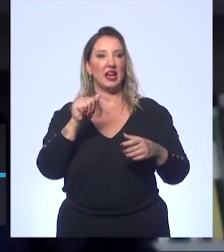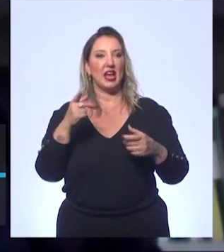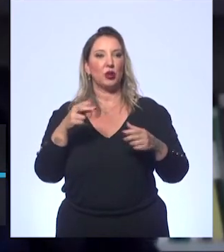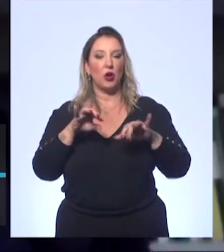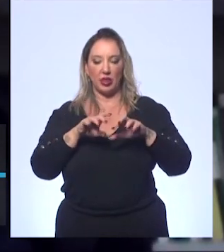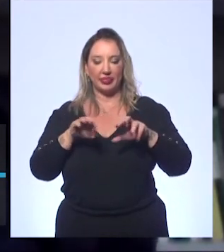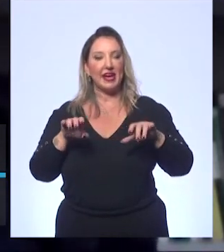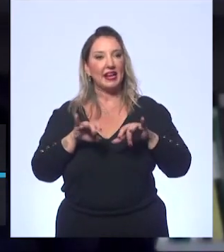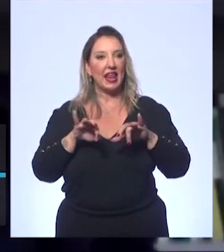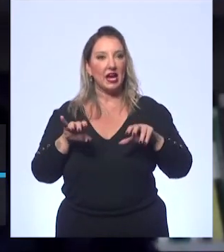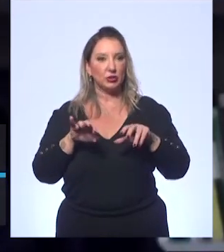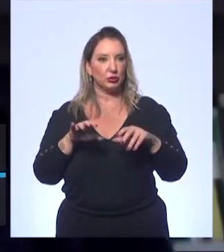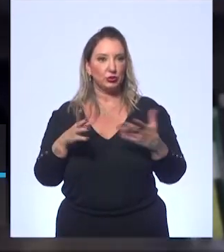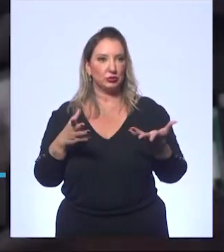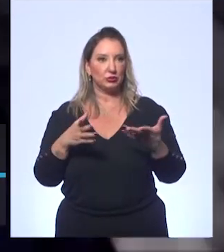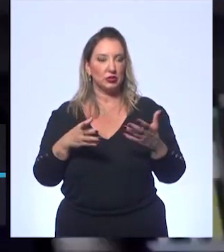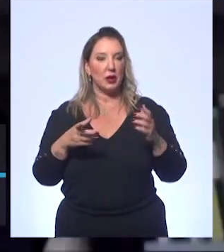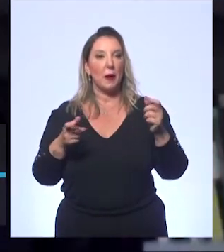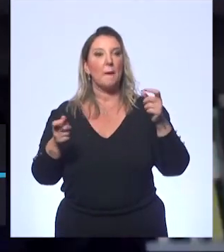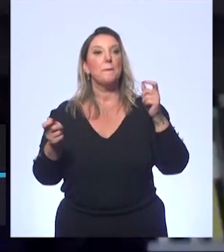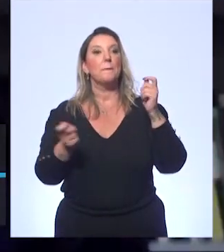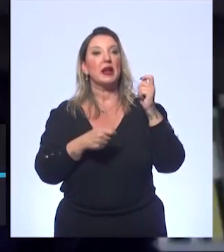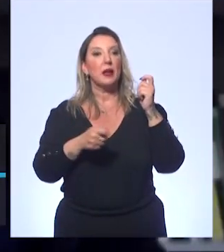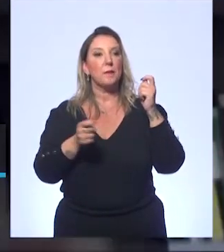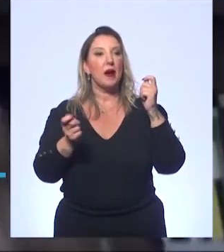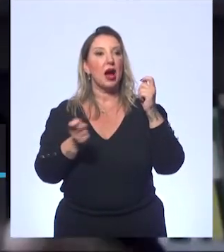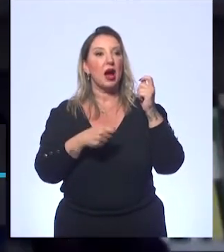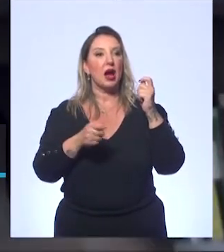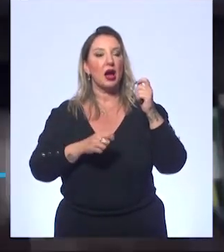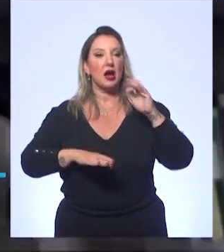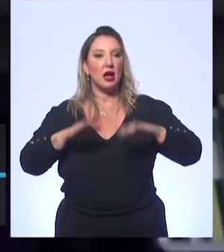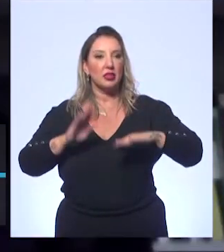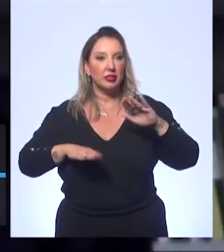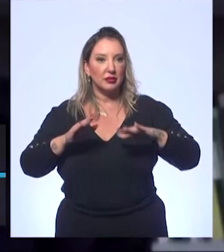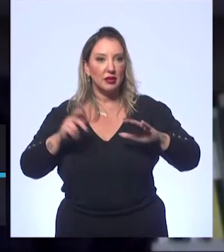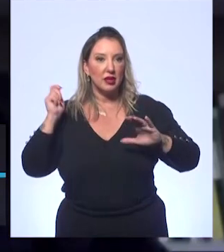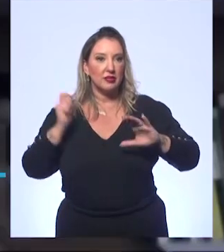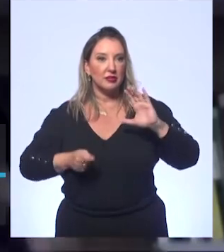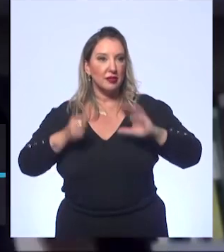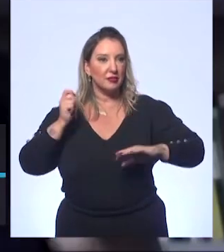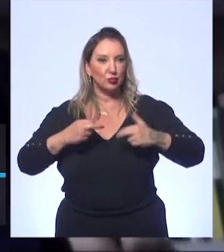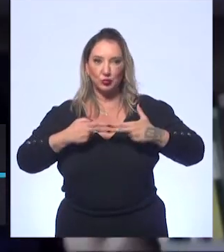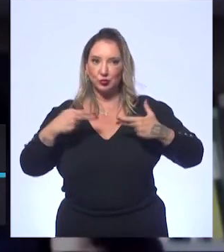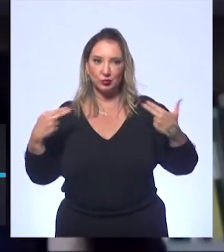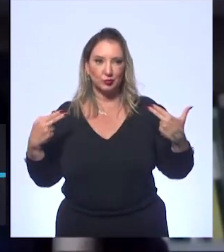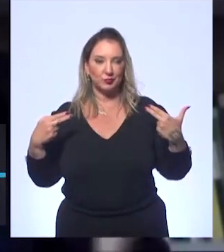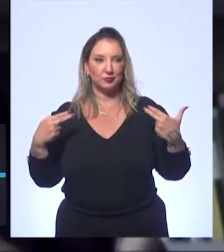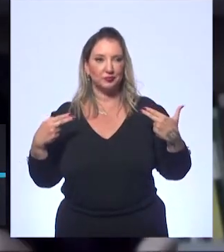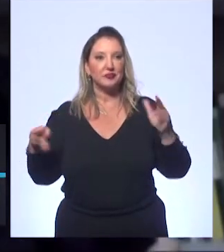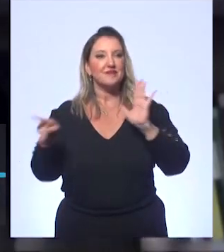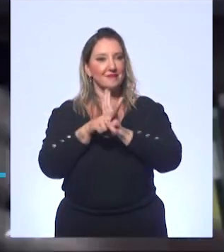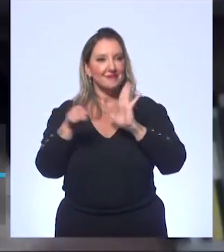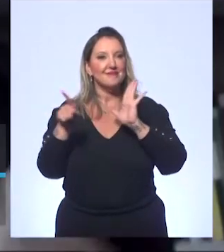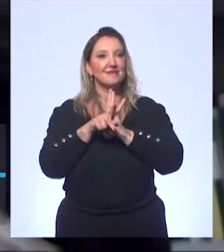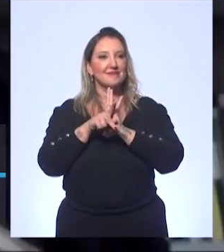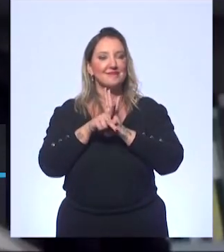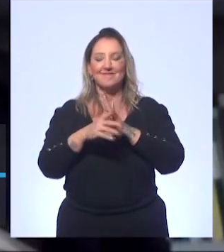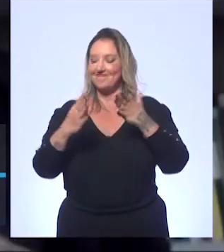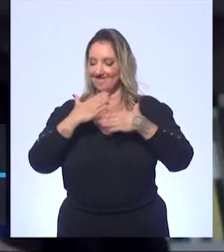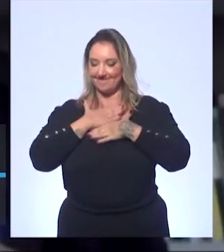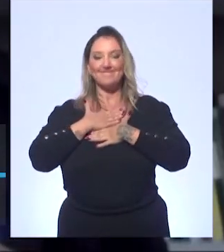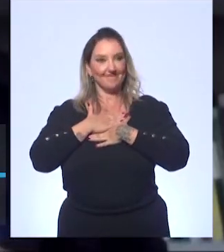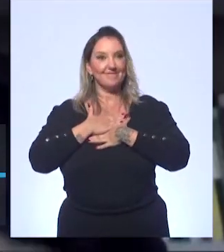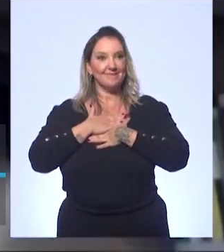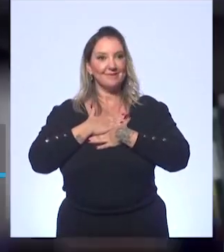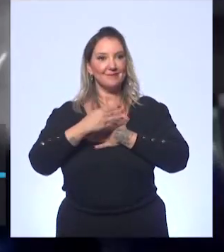teclado, assim como também o birimbau, a tabaca, o tambor, então tudo isso é uma coisa que está em mim,